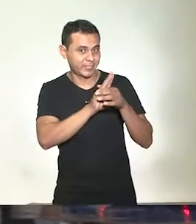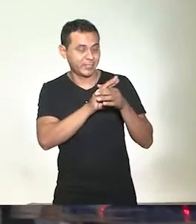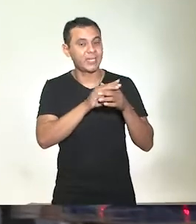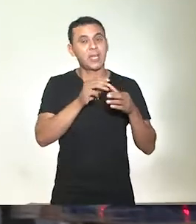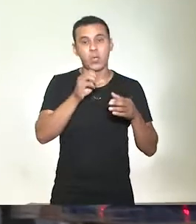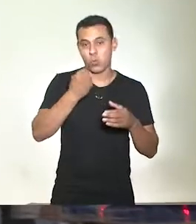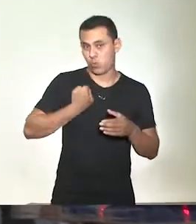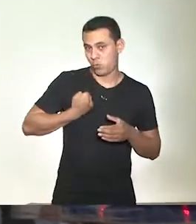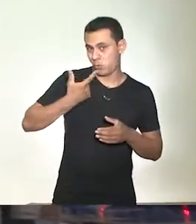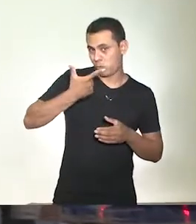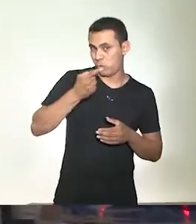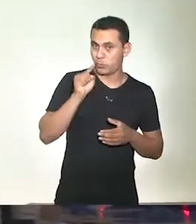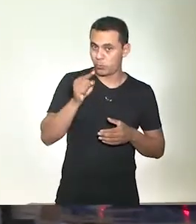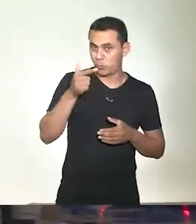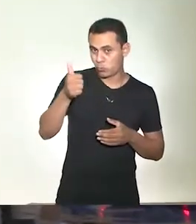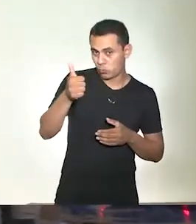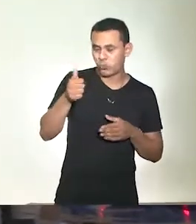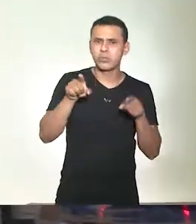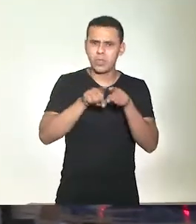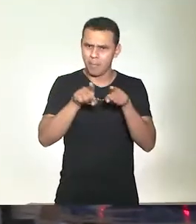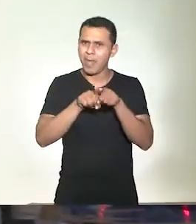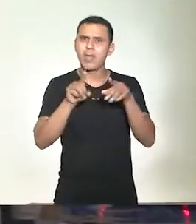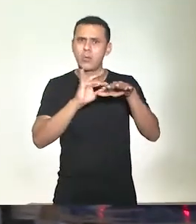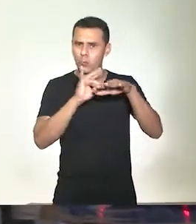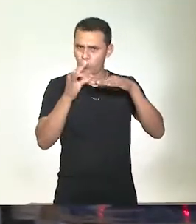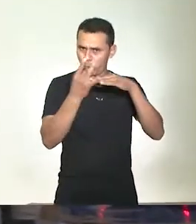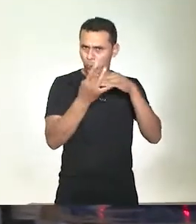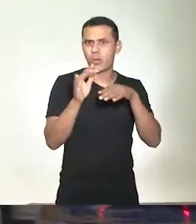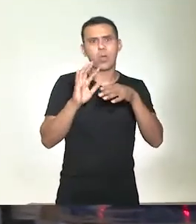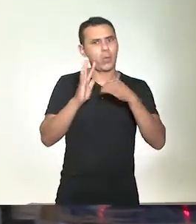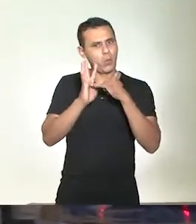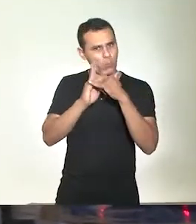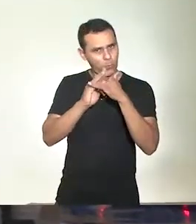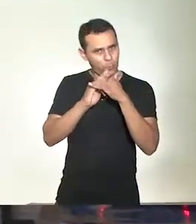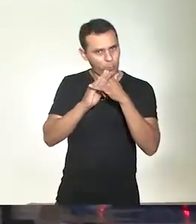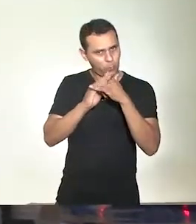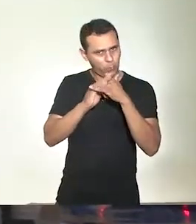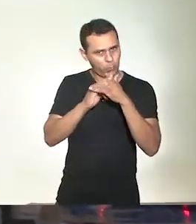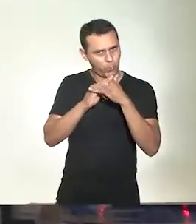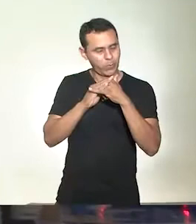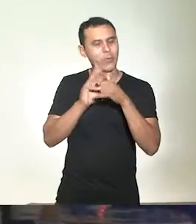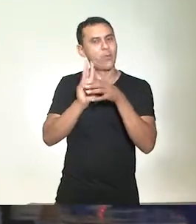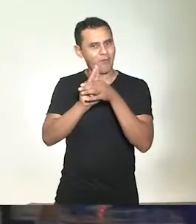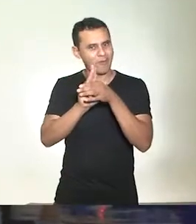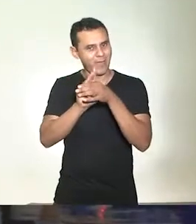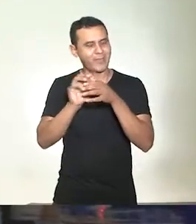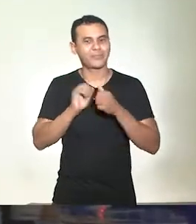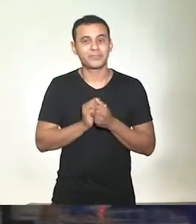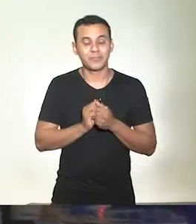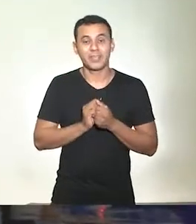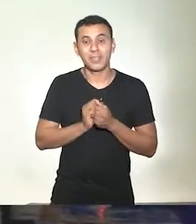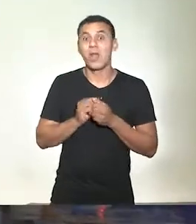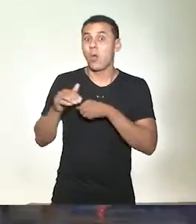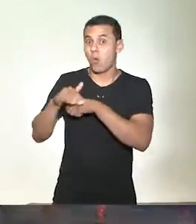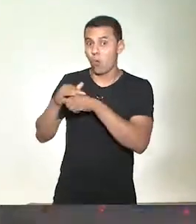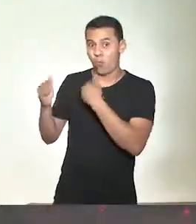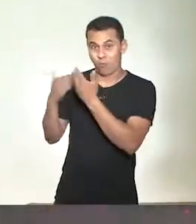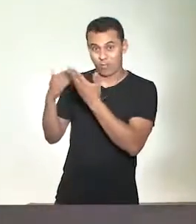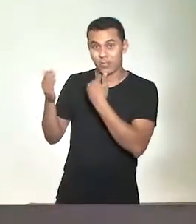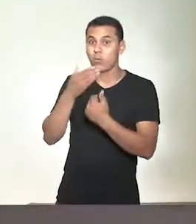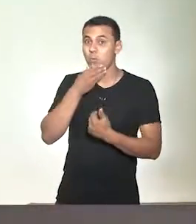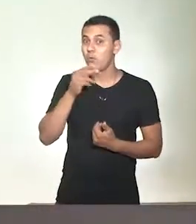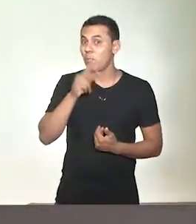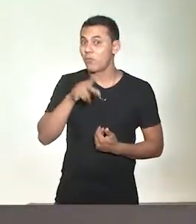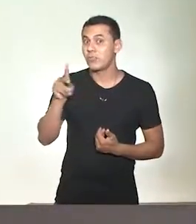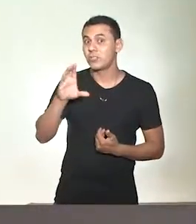Universitária canal 2.1 e também nosso canal no YouTube ou FR oficial nós estamos conversando hoje com